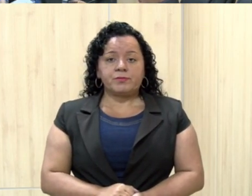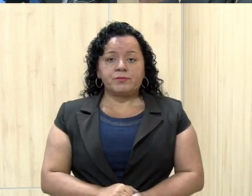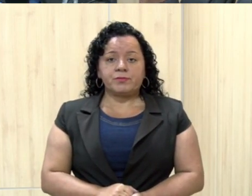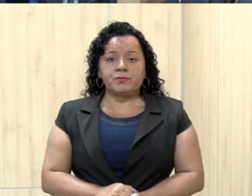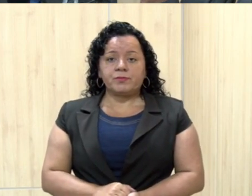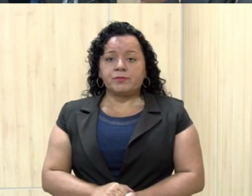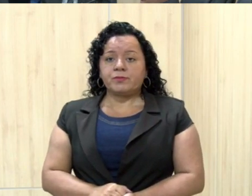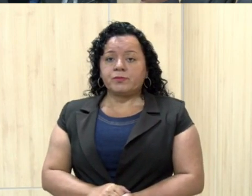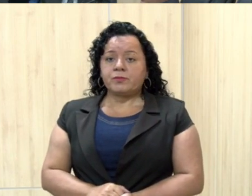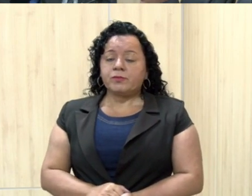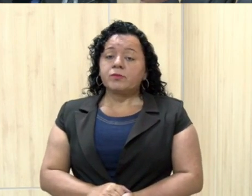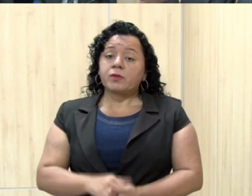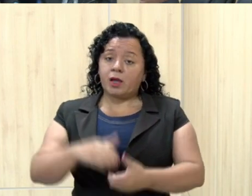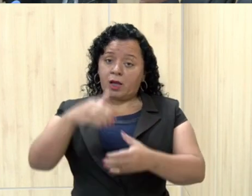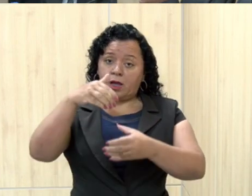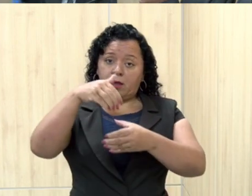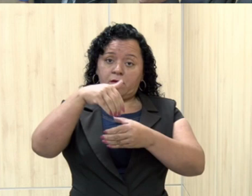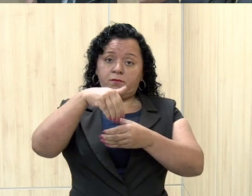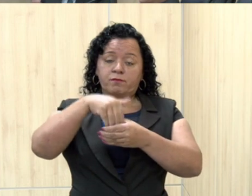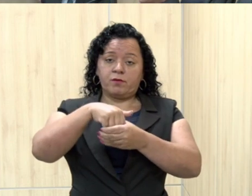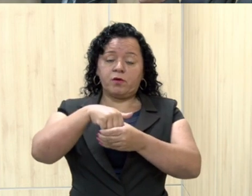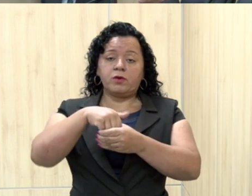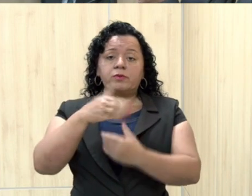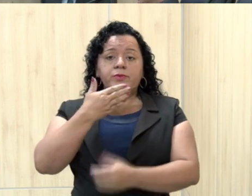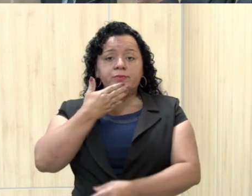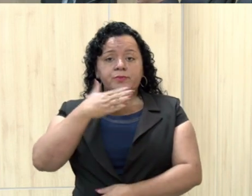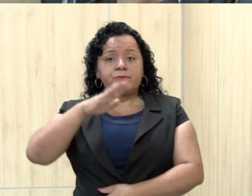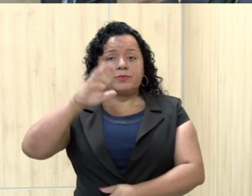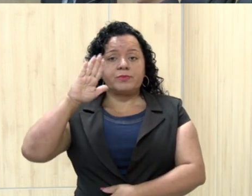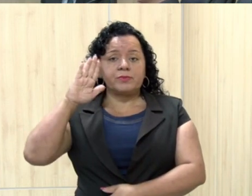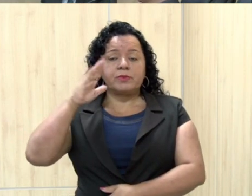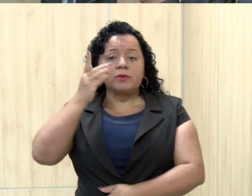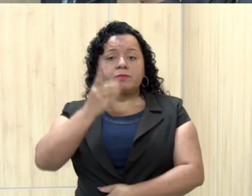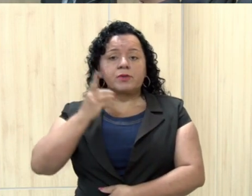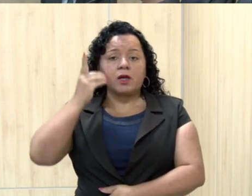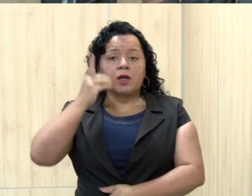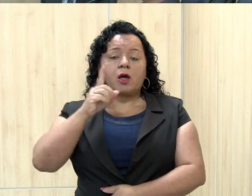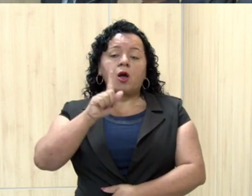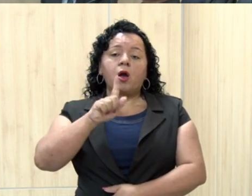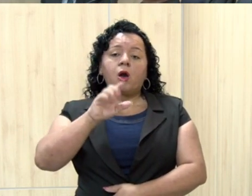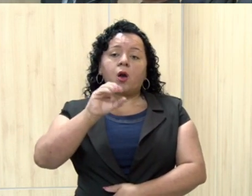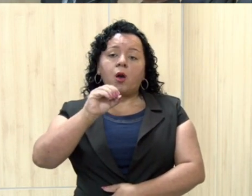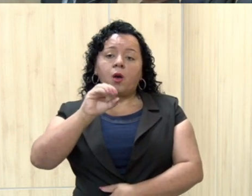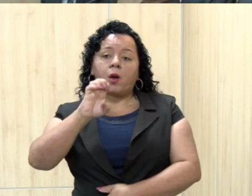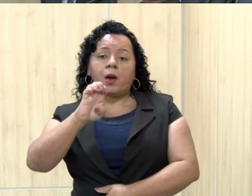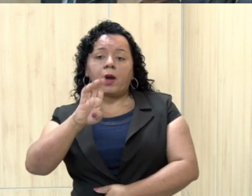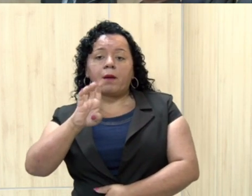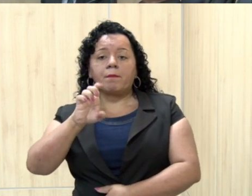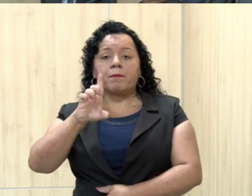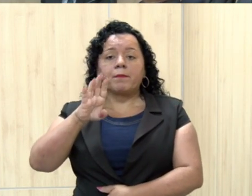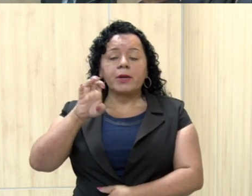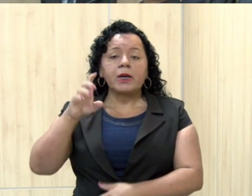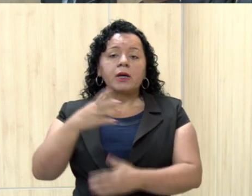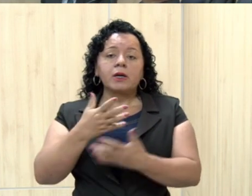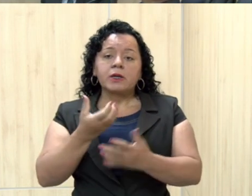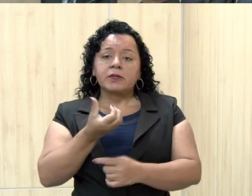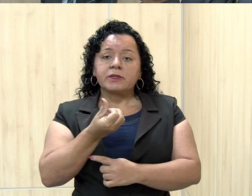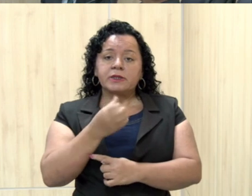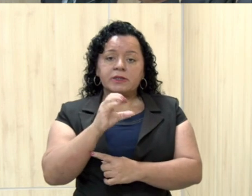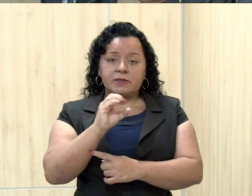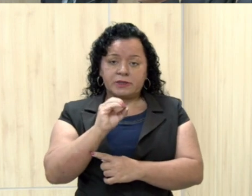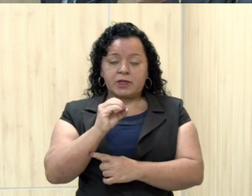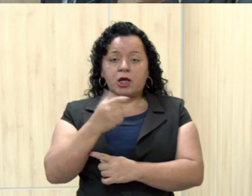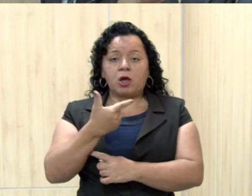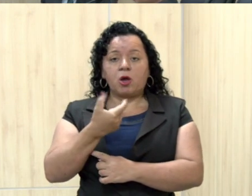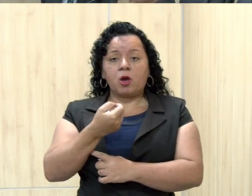com o voto favorável Deputado Luizinho Berbel ao projeto decreto legislativo número 60 de 2023 pergunta como